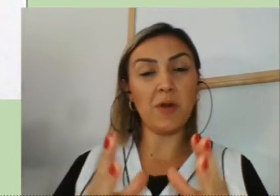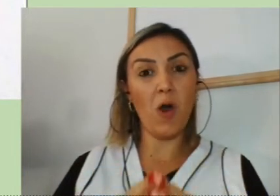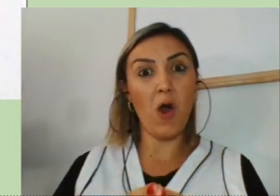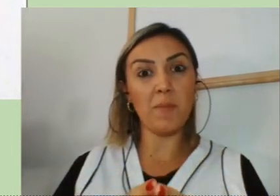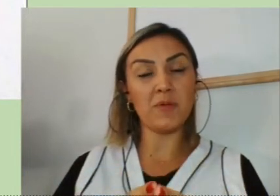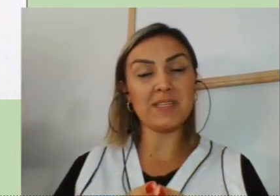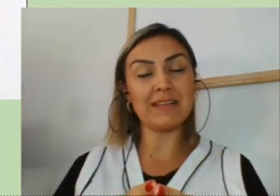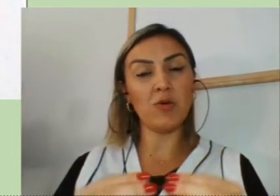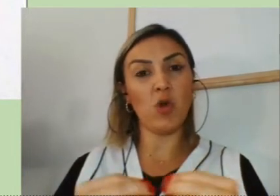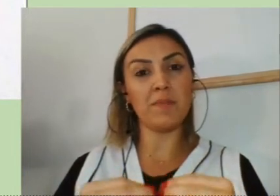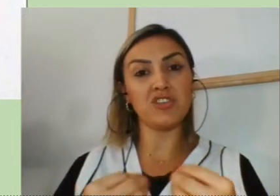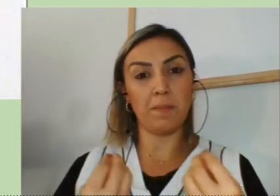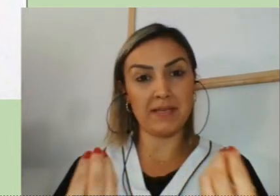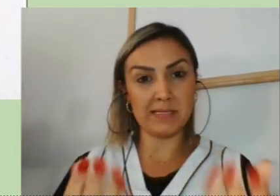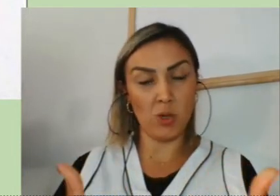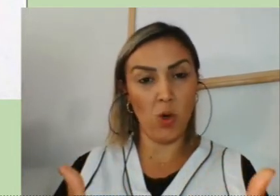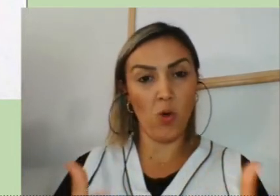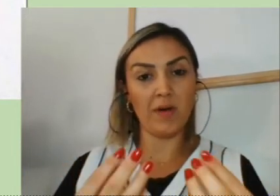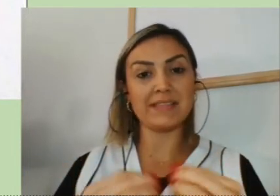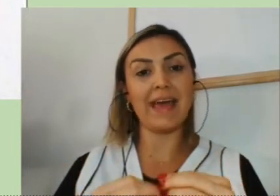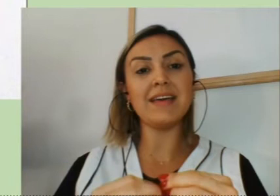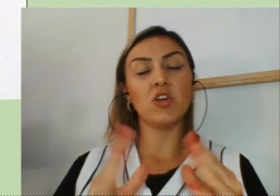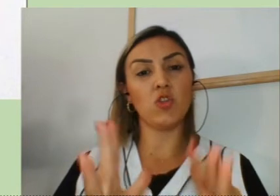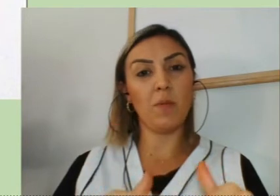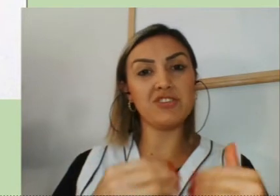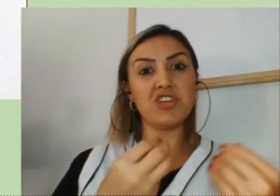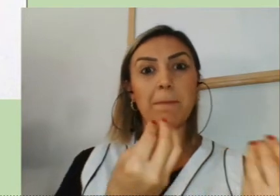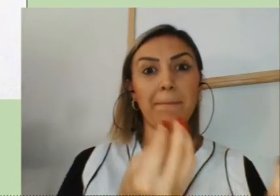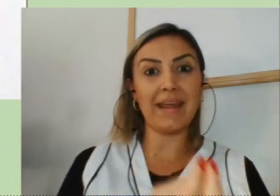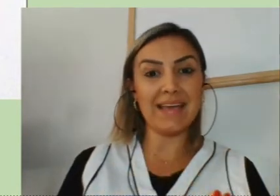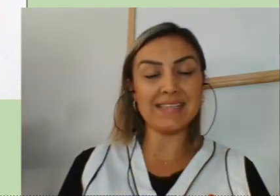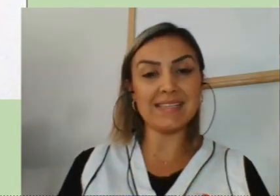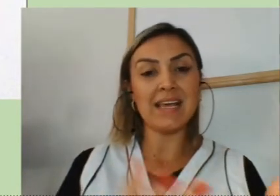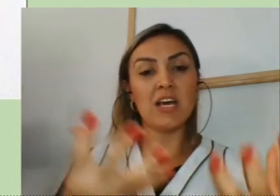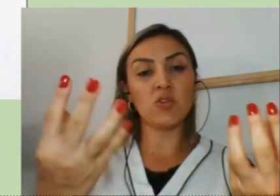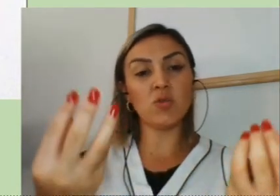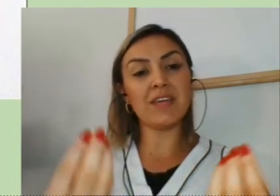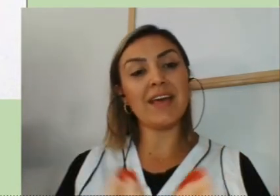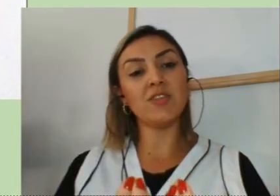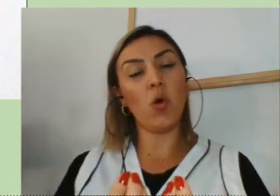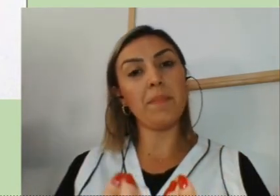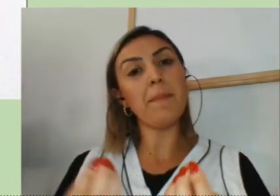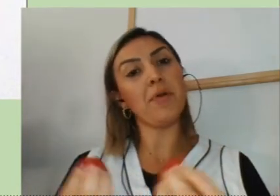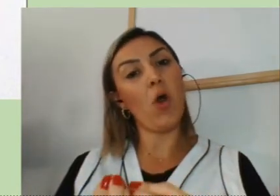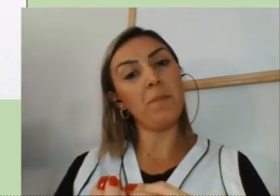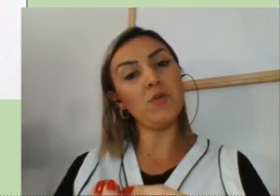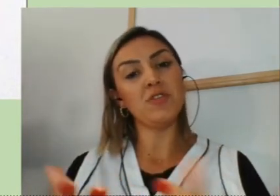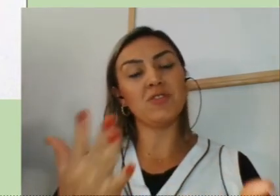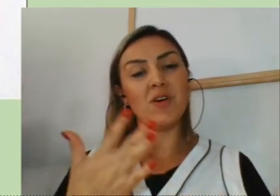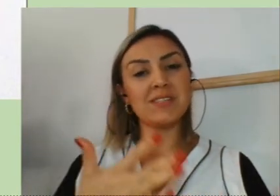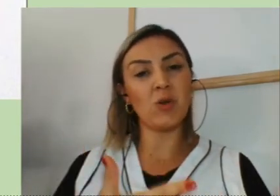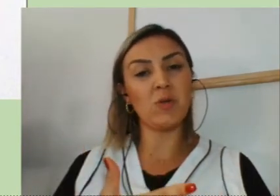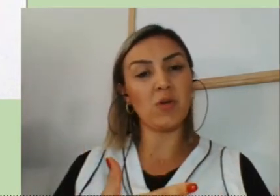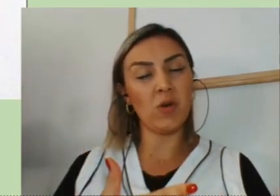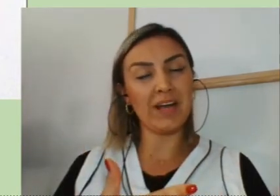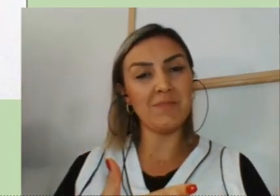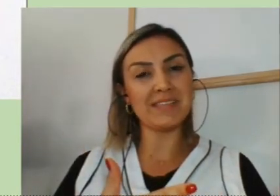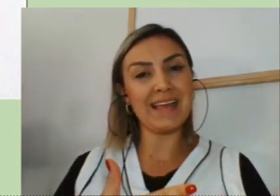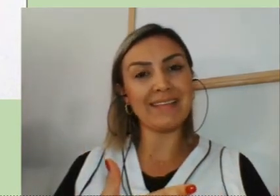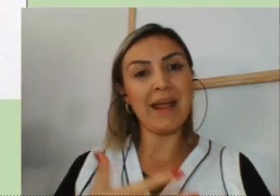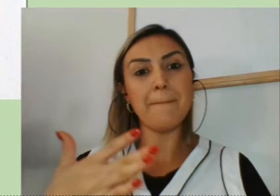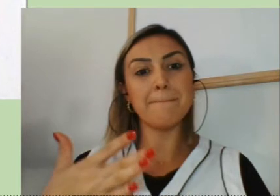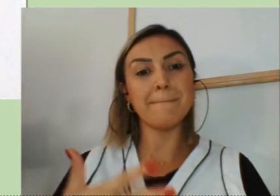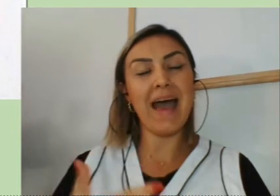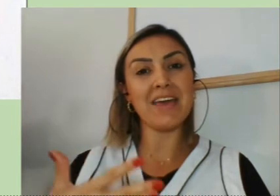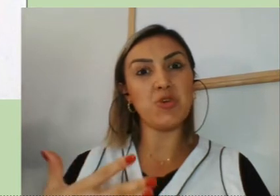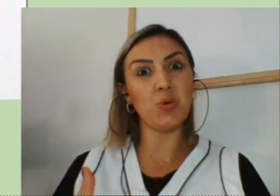substantivos próprios. Então, nome de pessoas, né? Nome de empresas, tudo que é nome próprio, nós colocamos